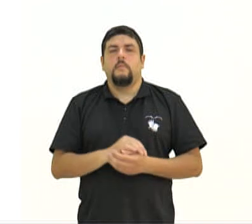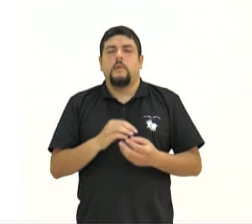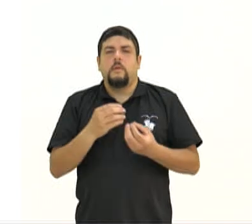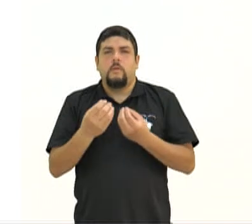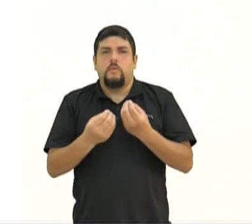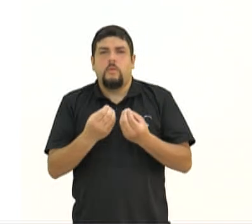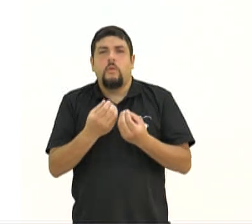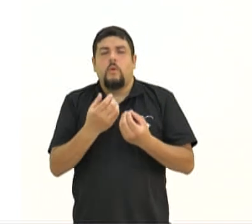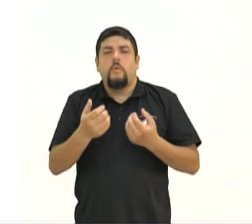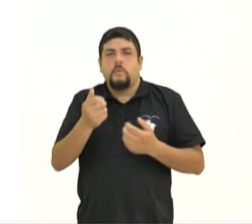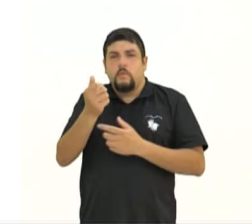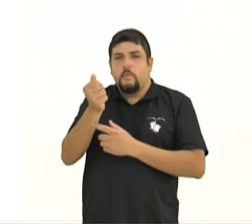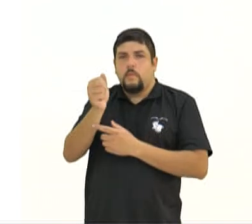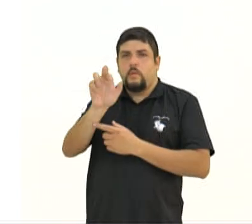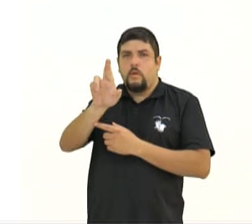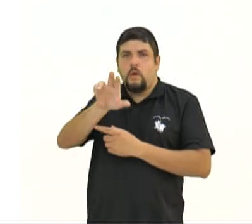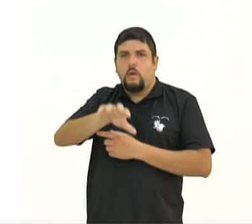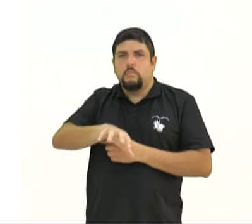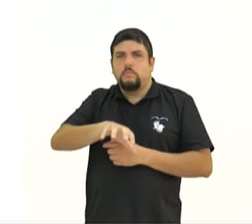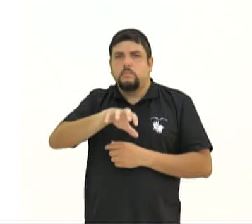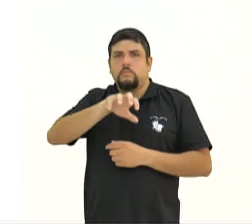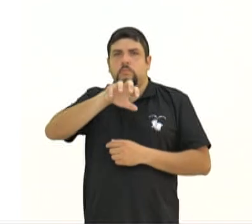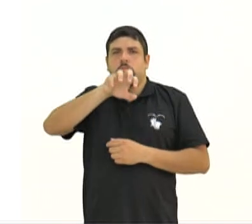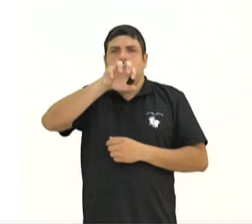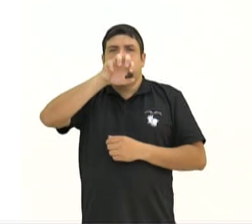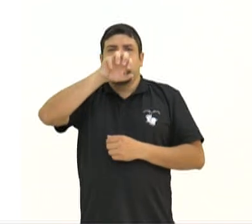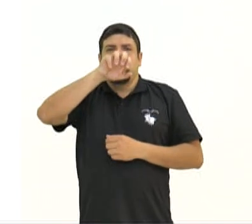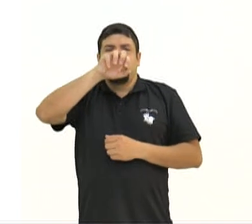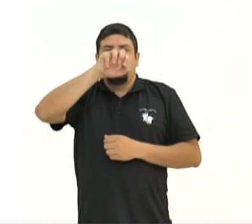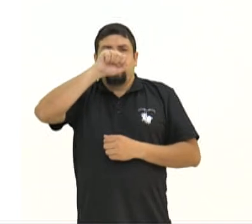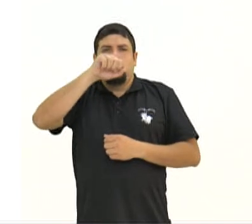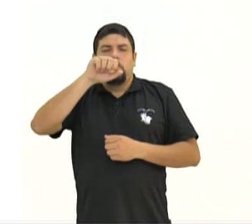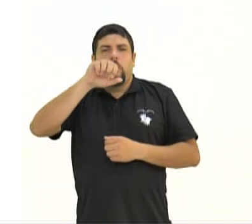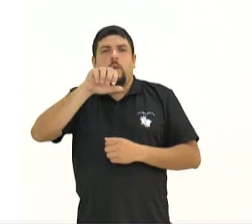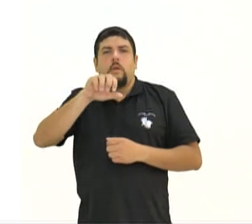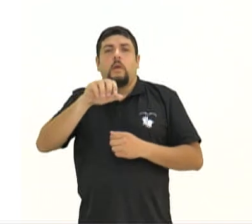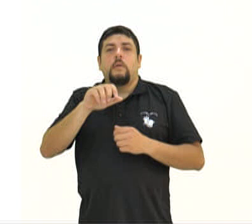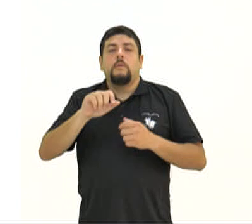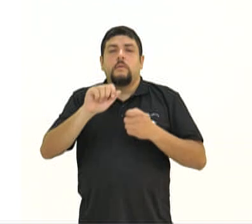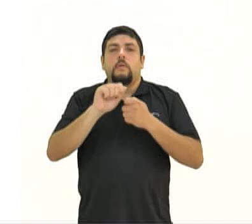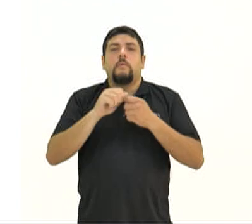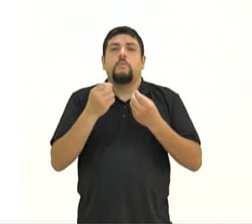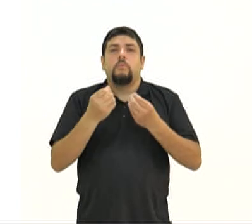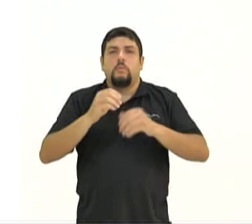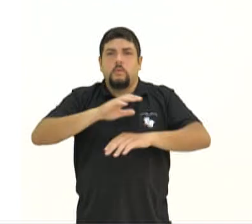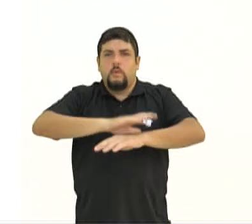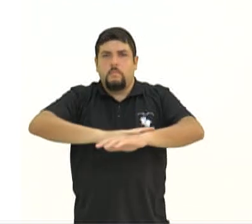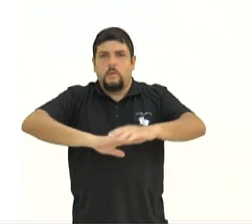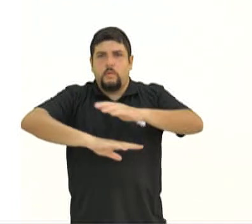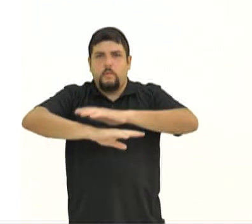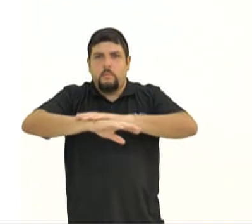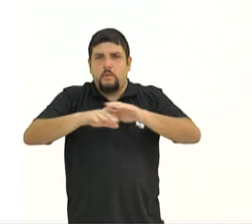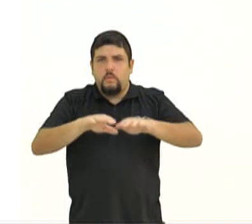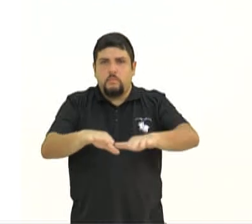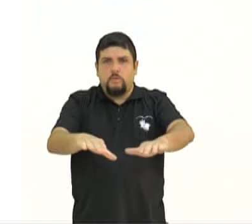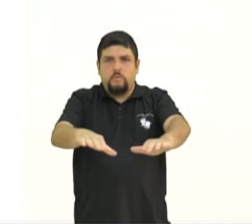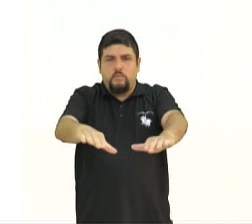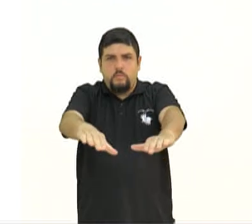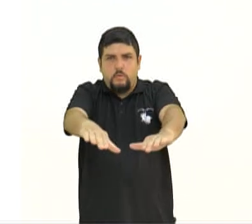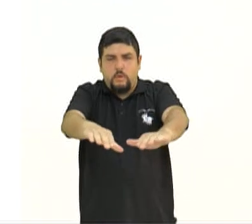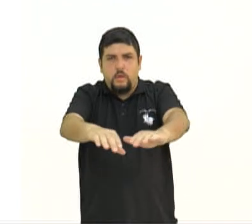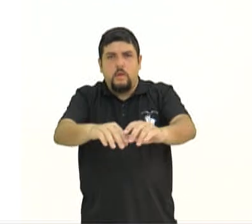Puxa o ar bem tranquilamente, puxa, inspira e estira tus braços, estica os